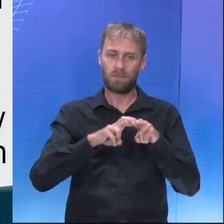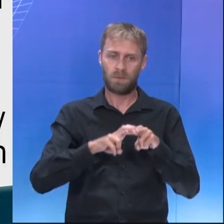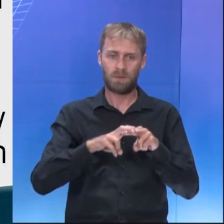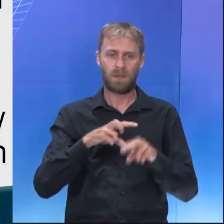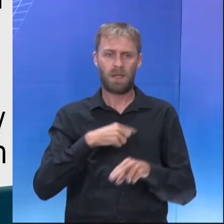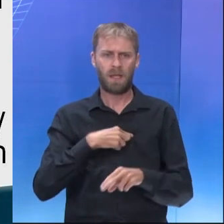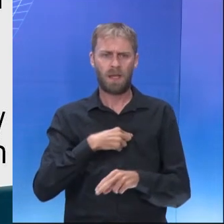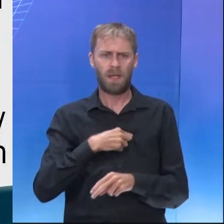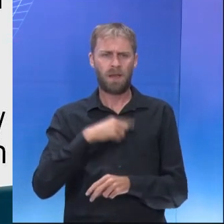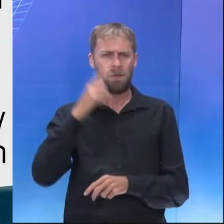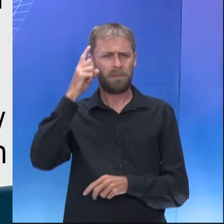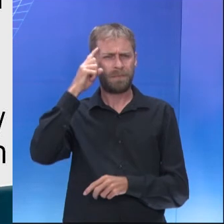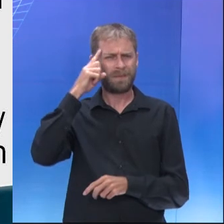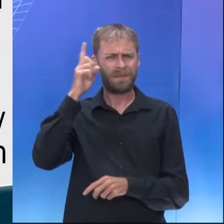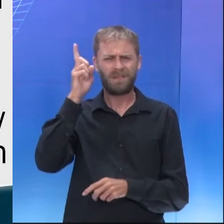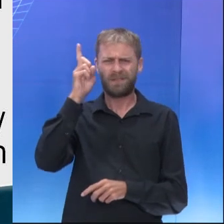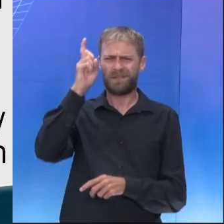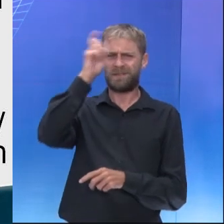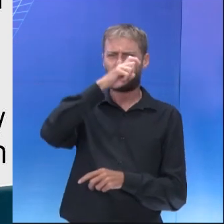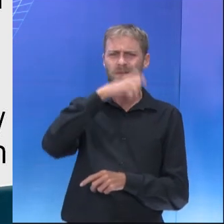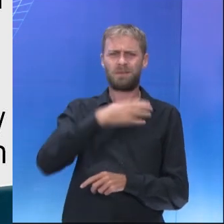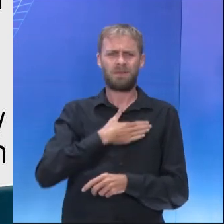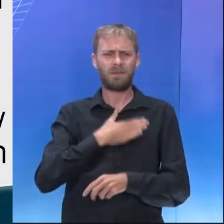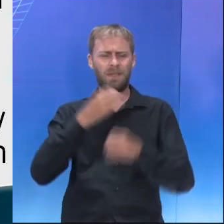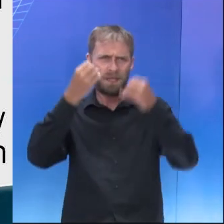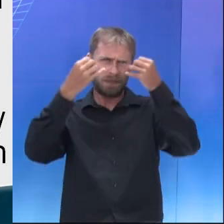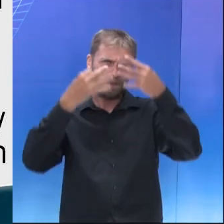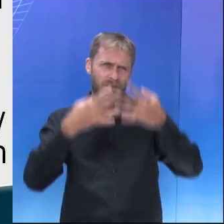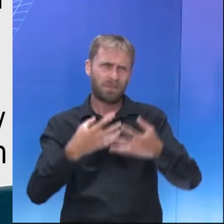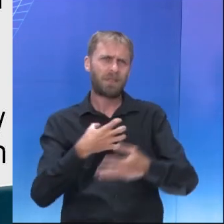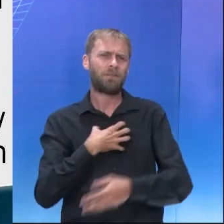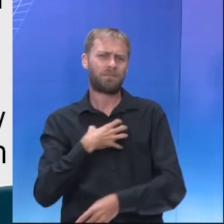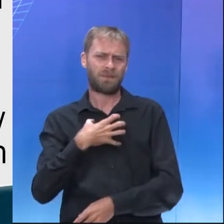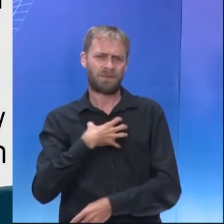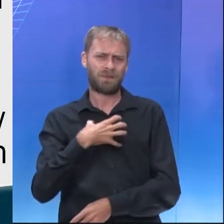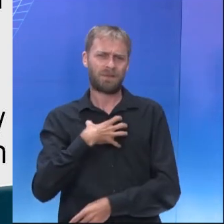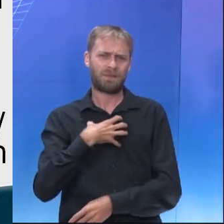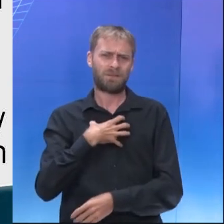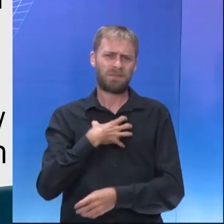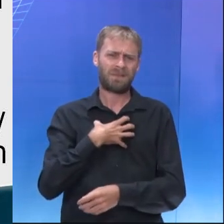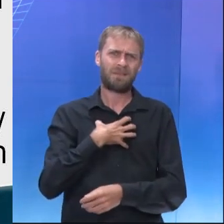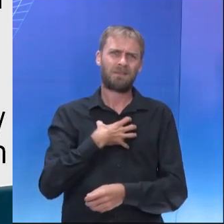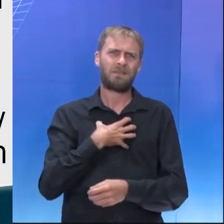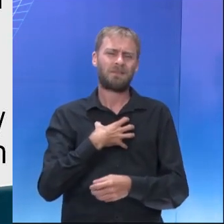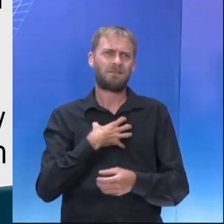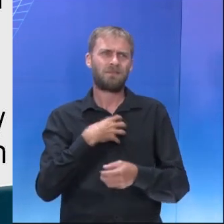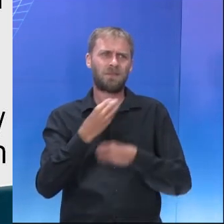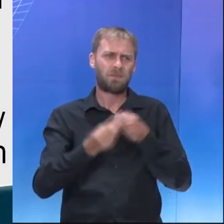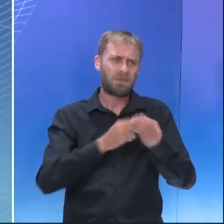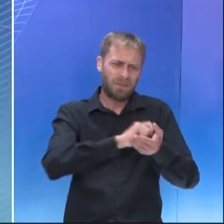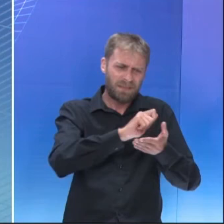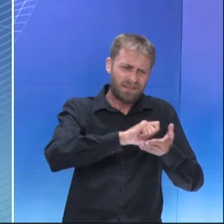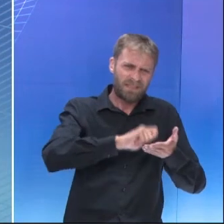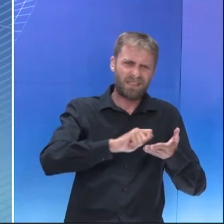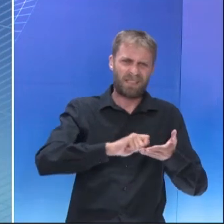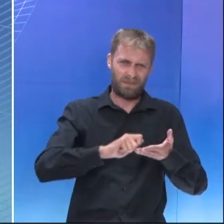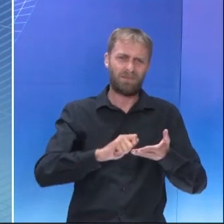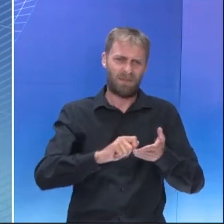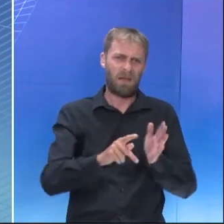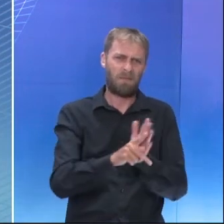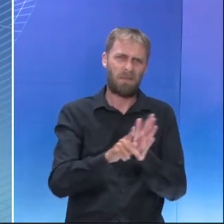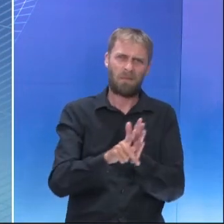my feelings about writing research essays. I find it difficult. Difficult é